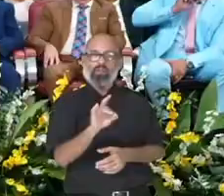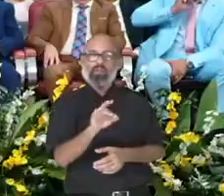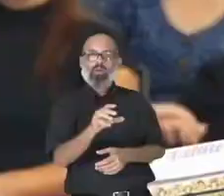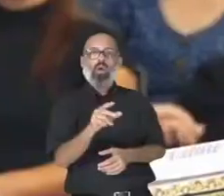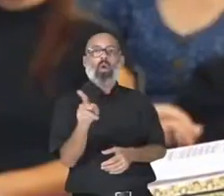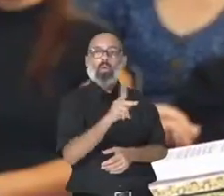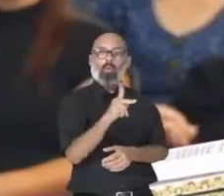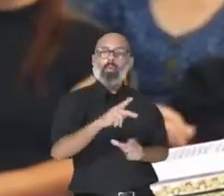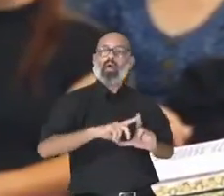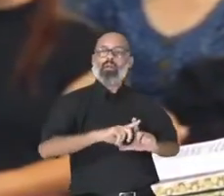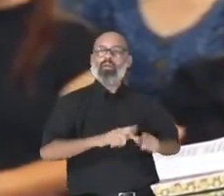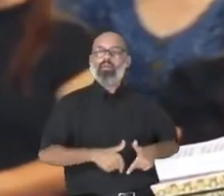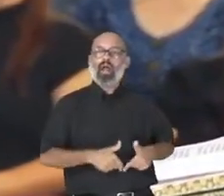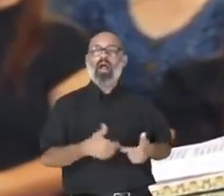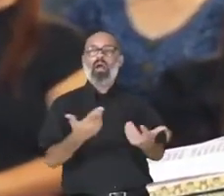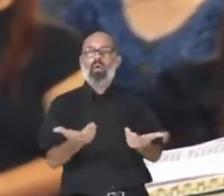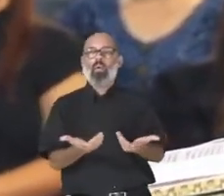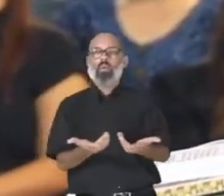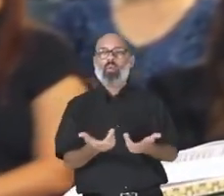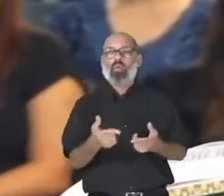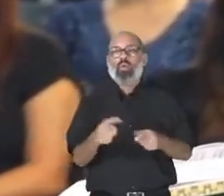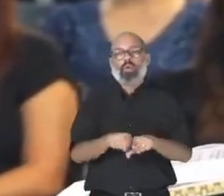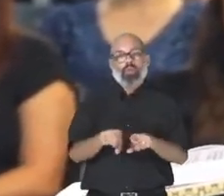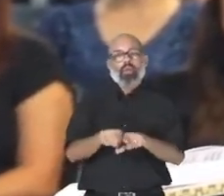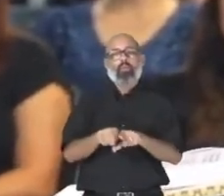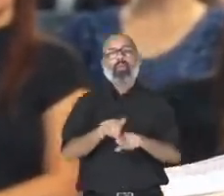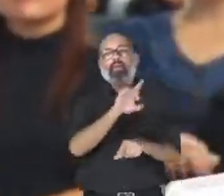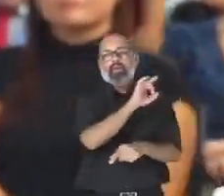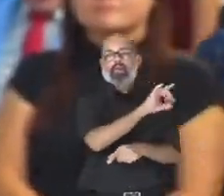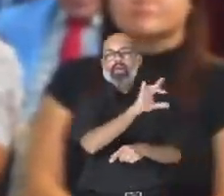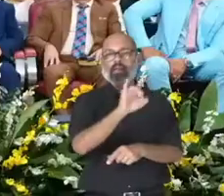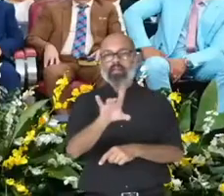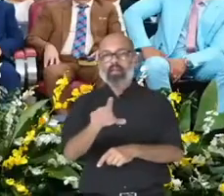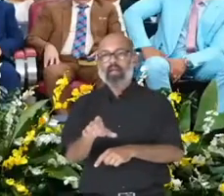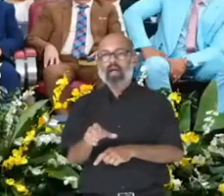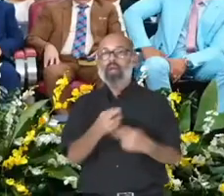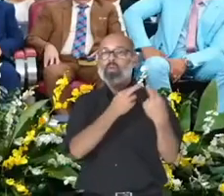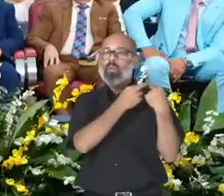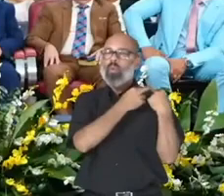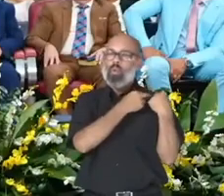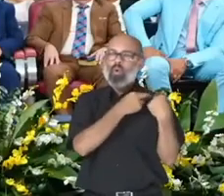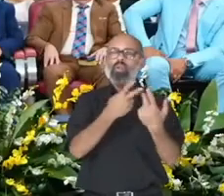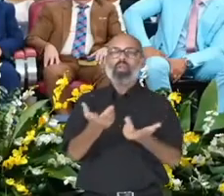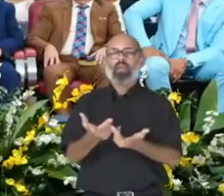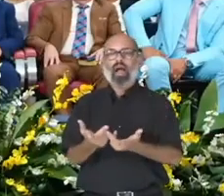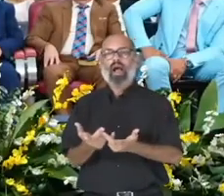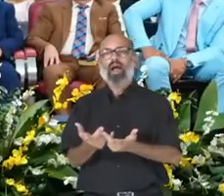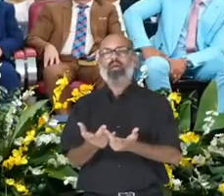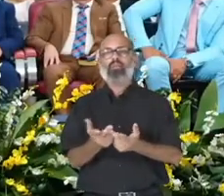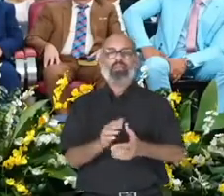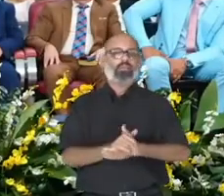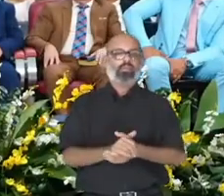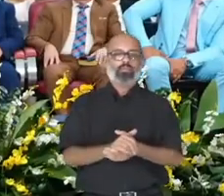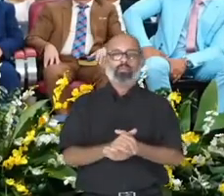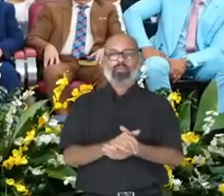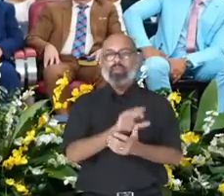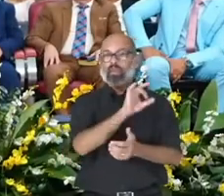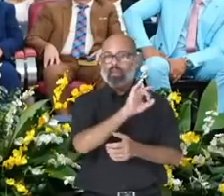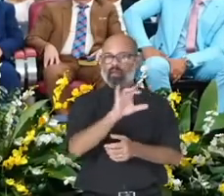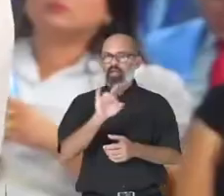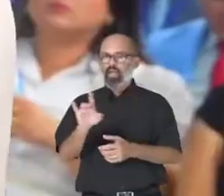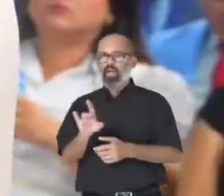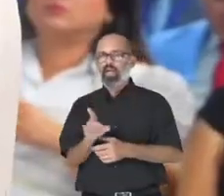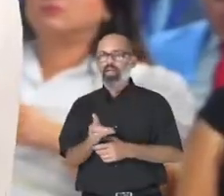mestre em Israel. Cada um de vocês será um rabino. Cada um de vocês será um rabi. Cada um de vocês será um raboni. Cada um de vocês será